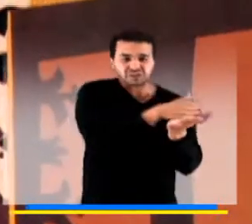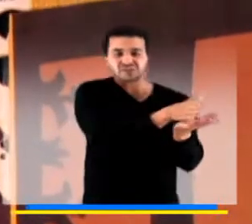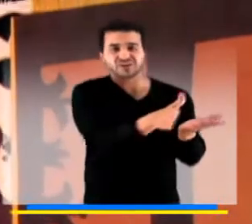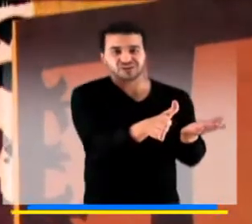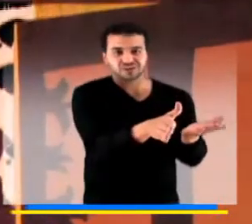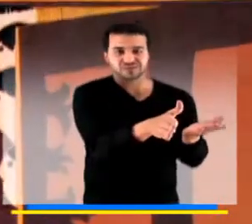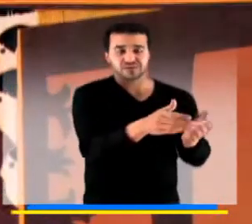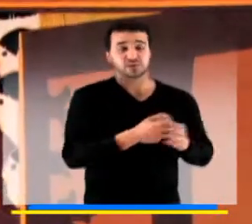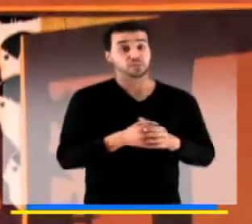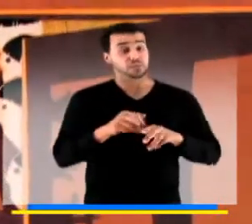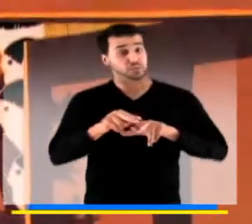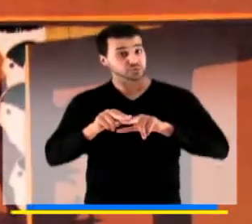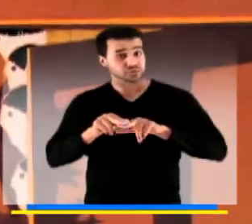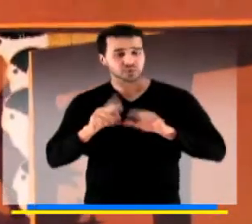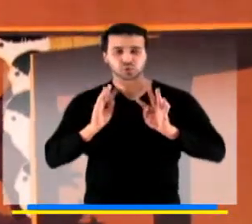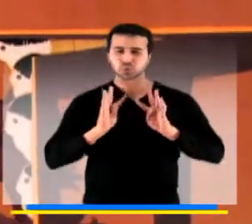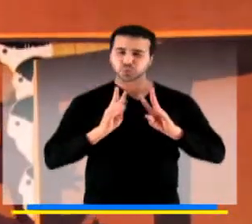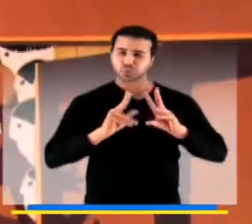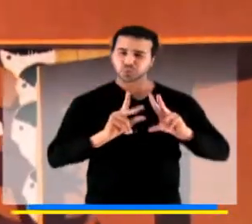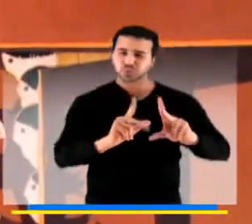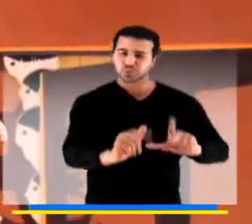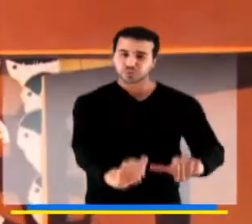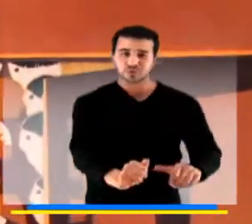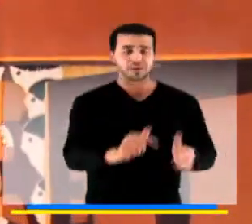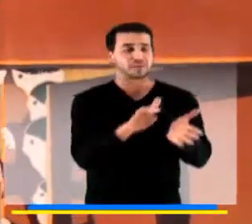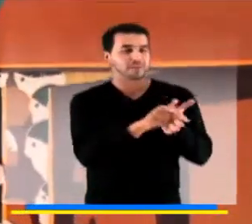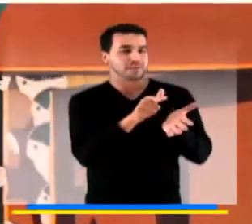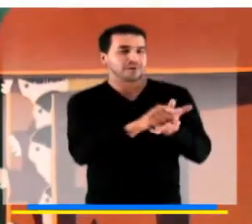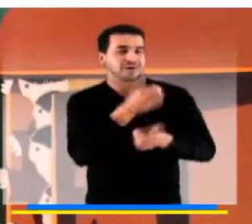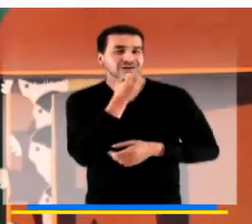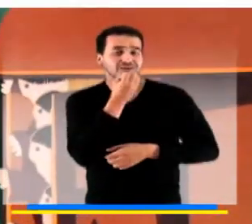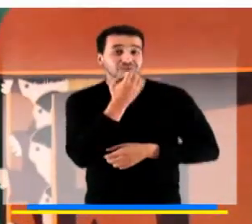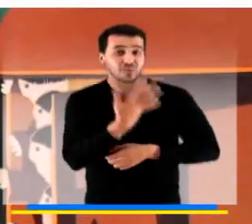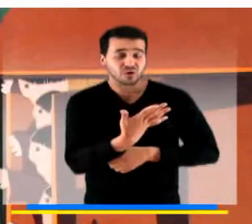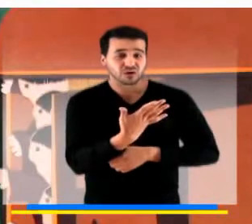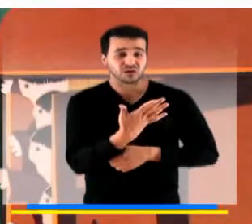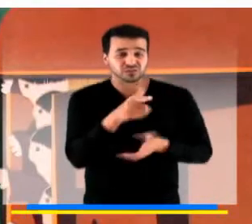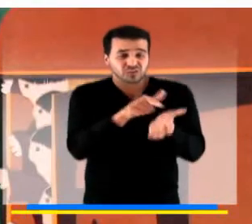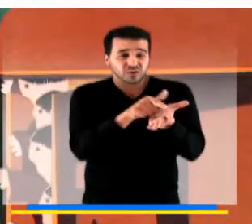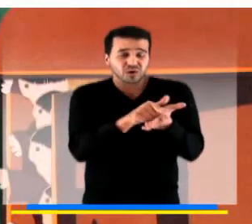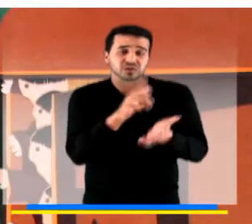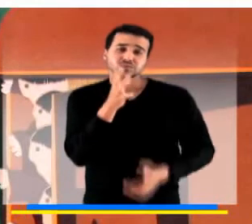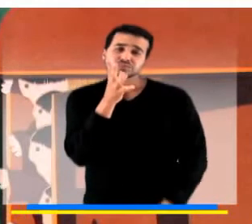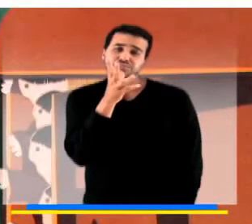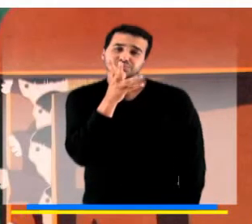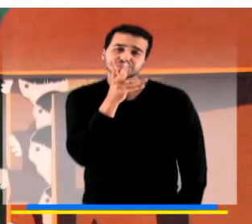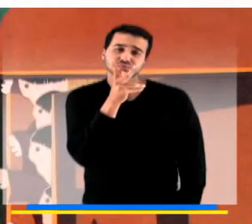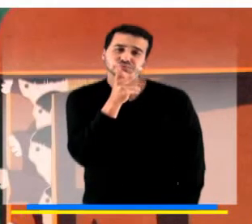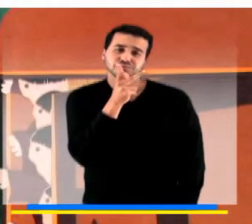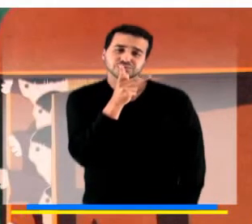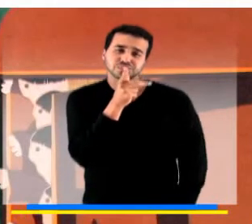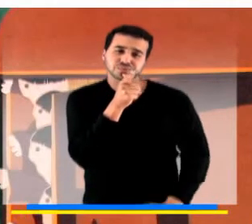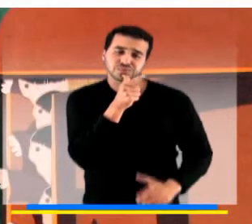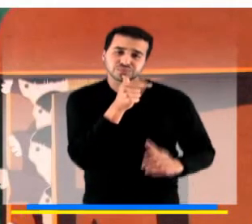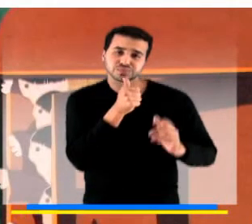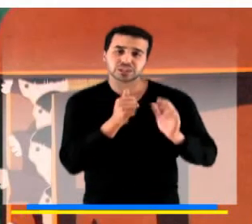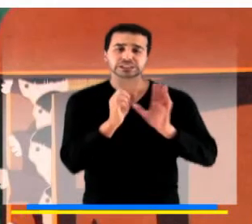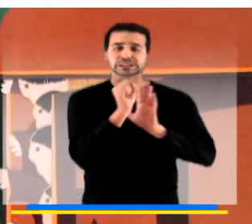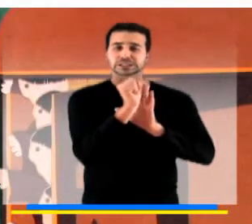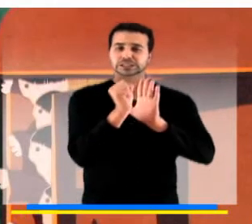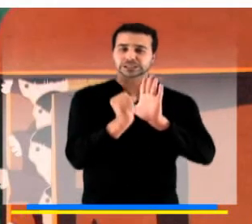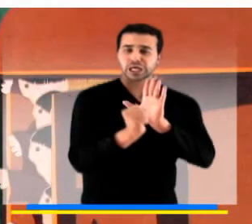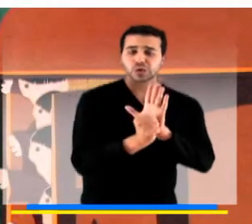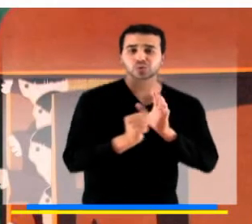esse motivo, apesar de todas as suas vantagens, o papel demorou ainda alguns séculos para